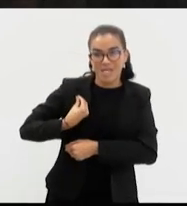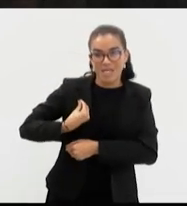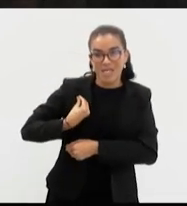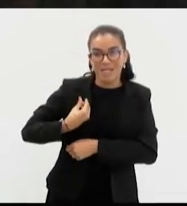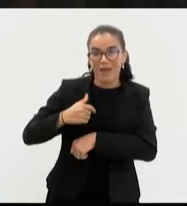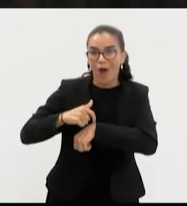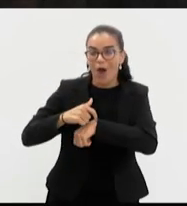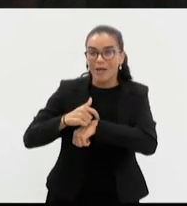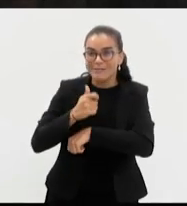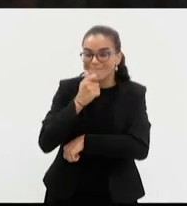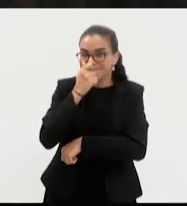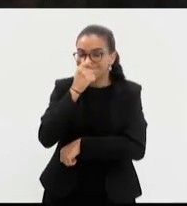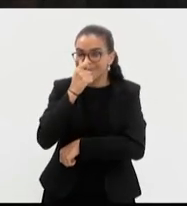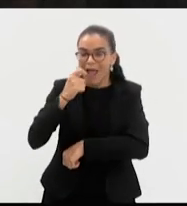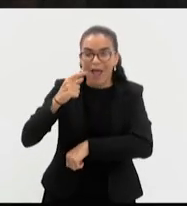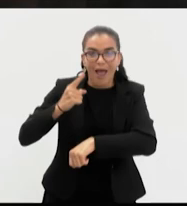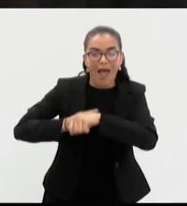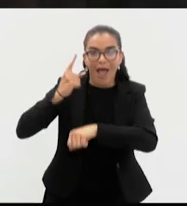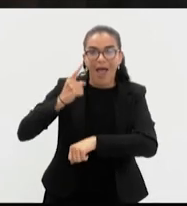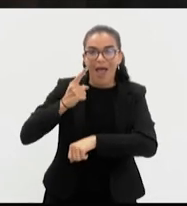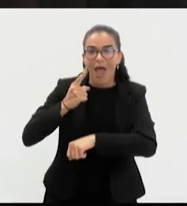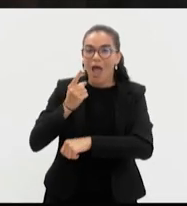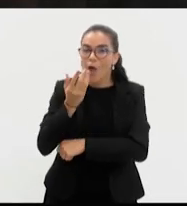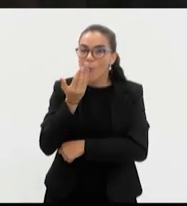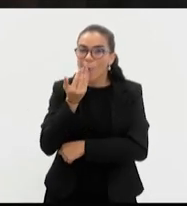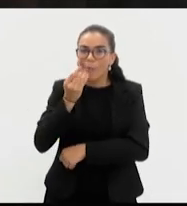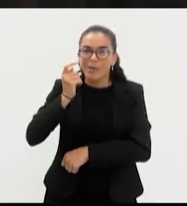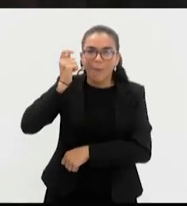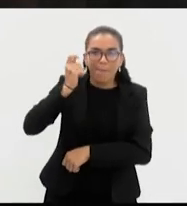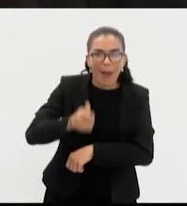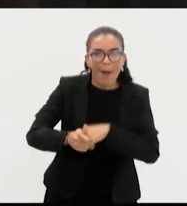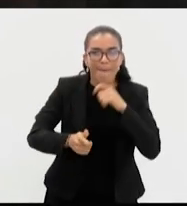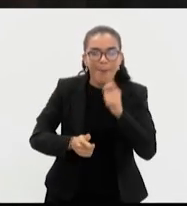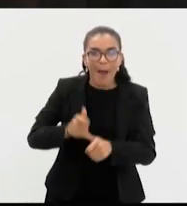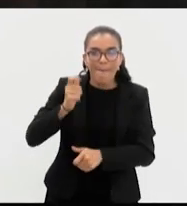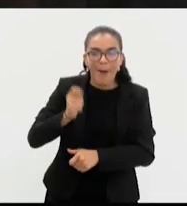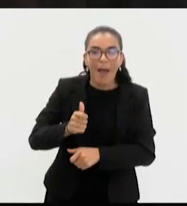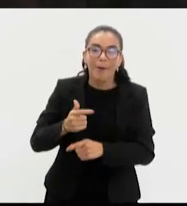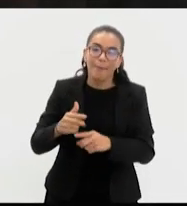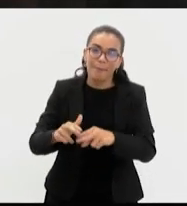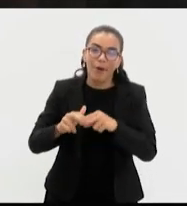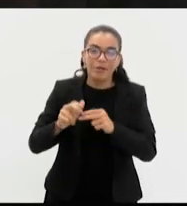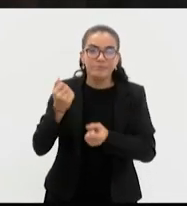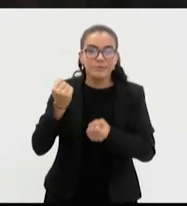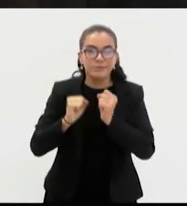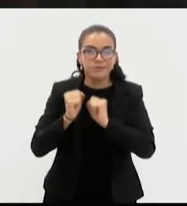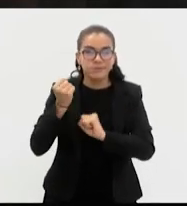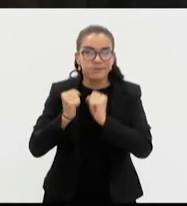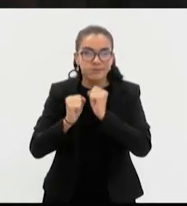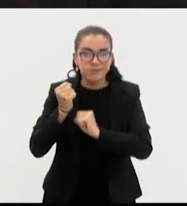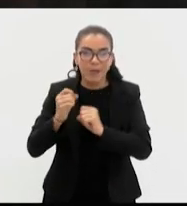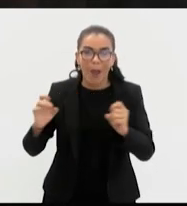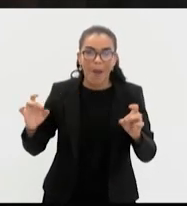livre os alimentos Ultra processados como as refeições